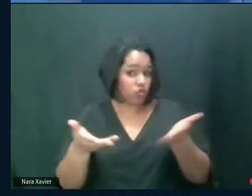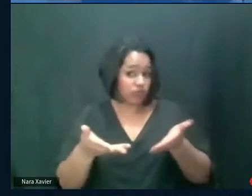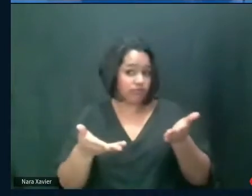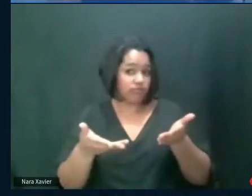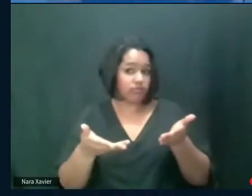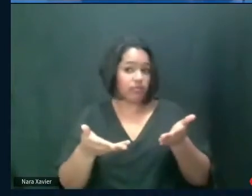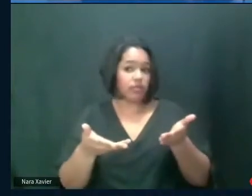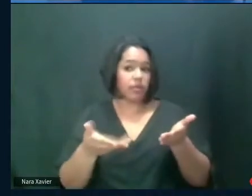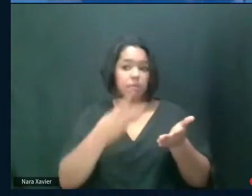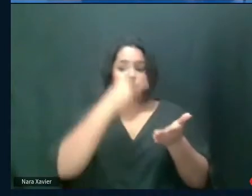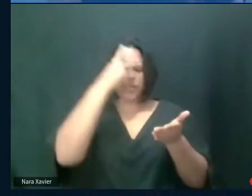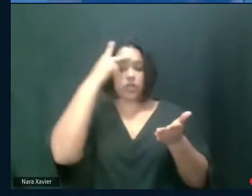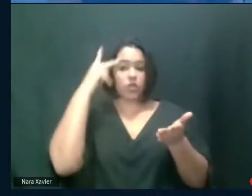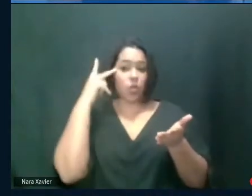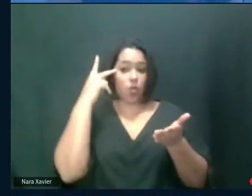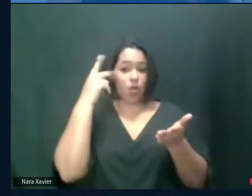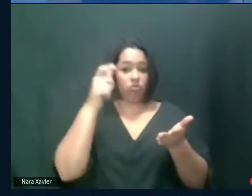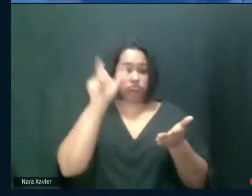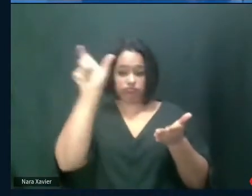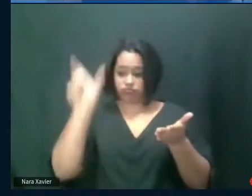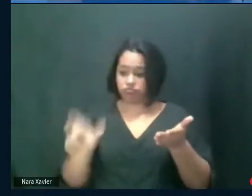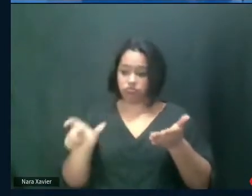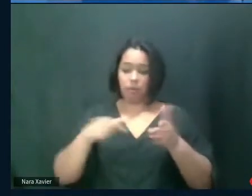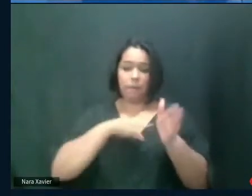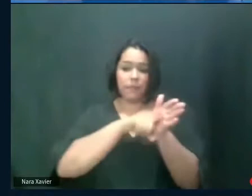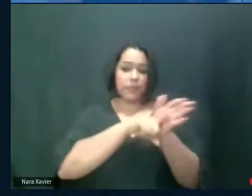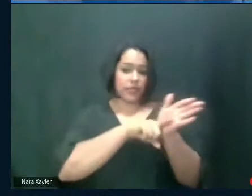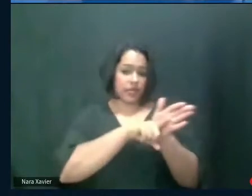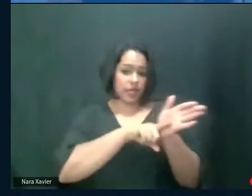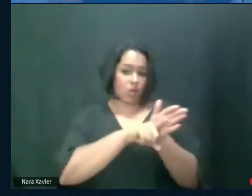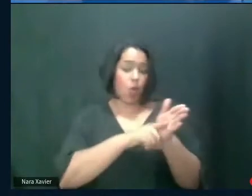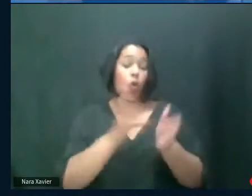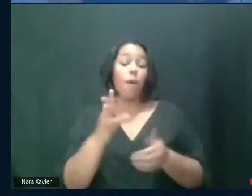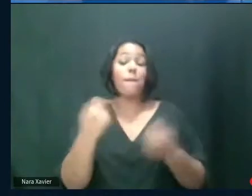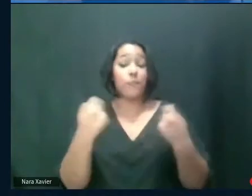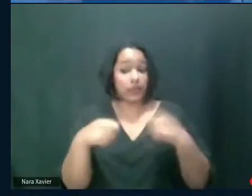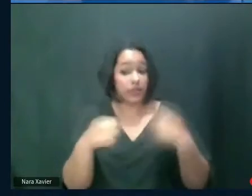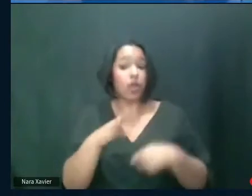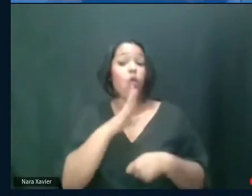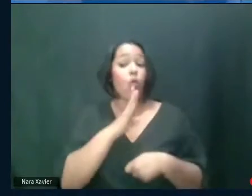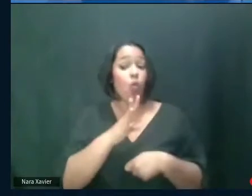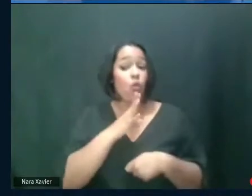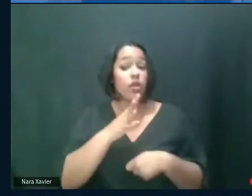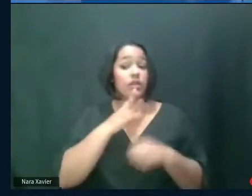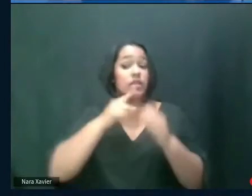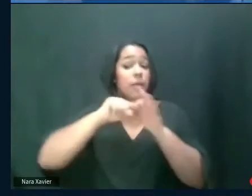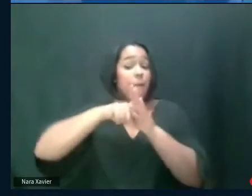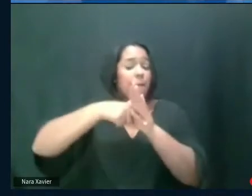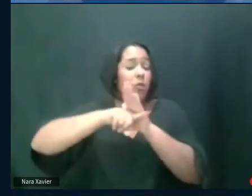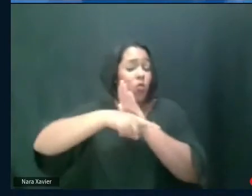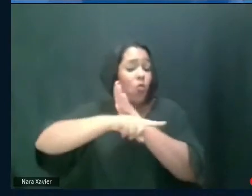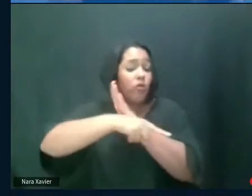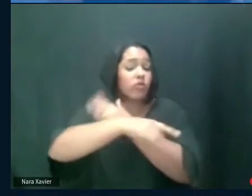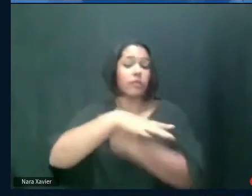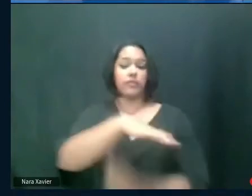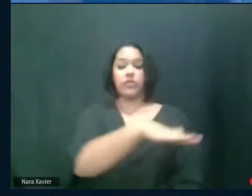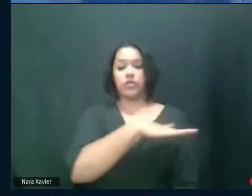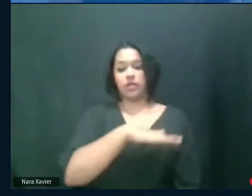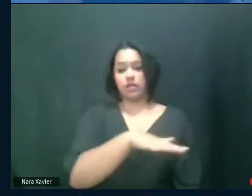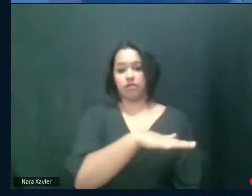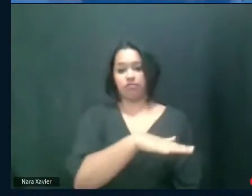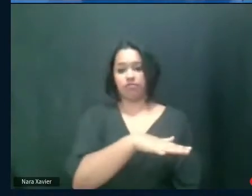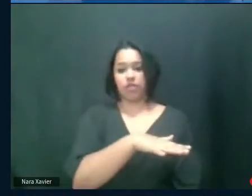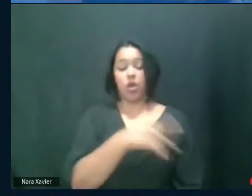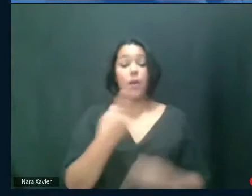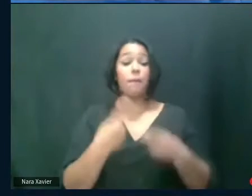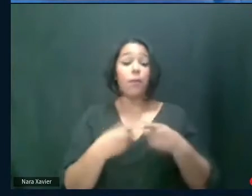a pessoa, que o pesquisador, ele conheça profundamente o campo, né? Porque não é possível